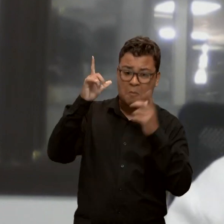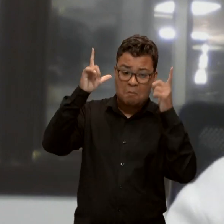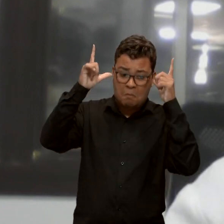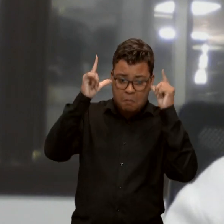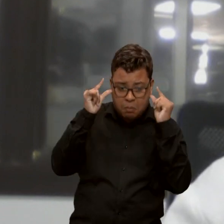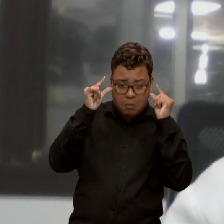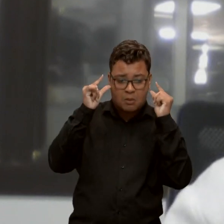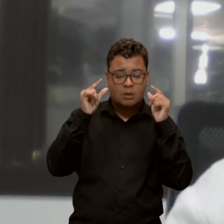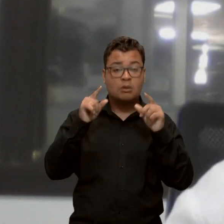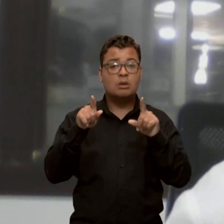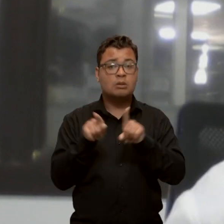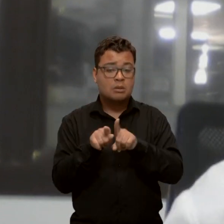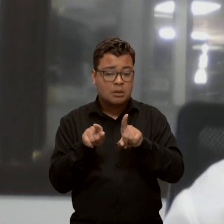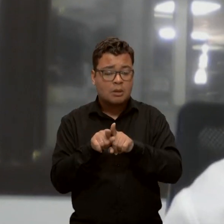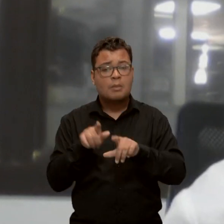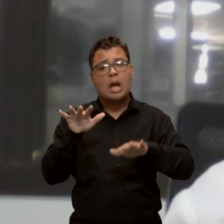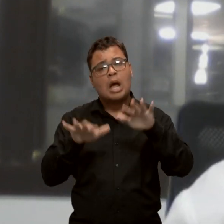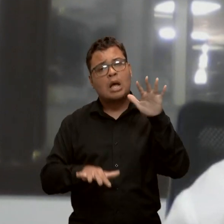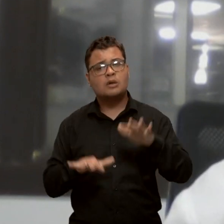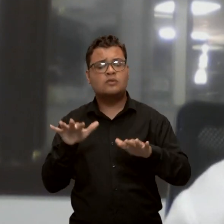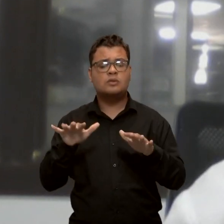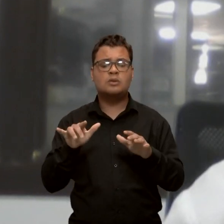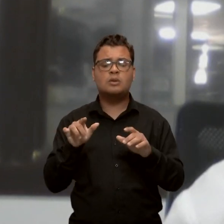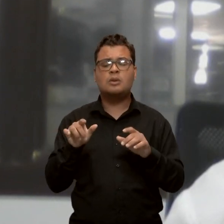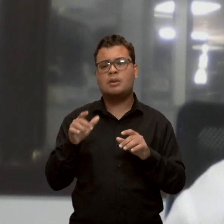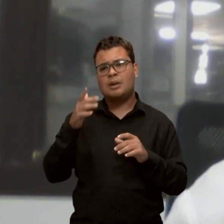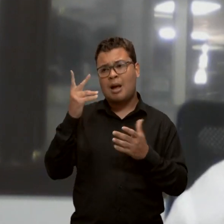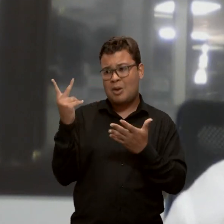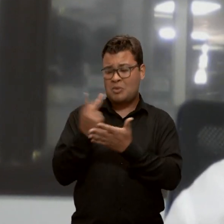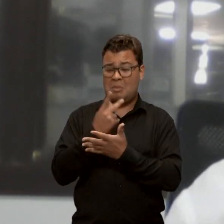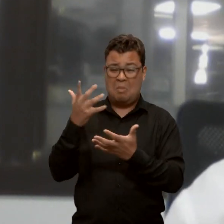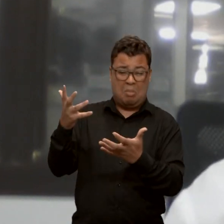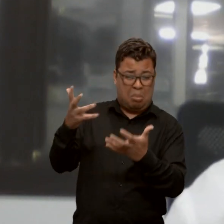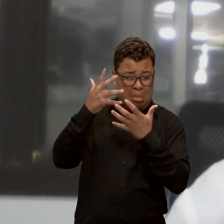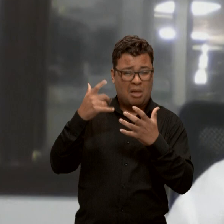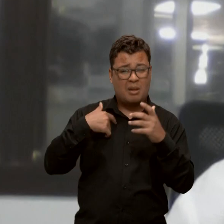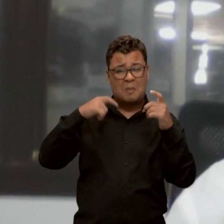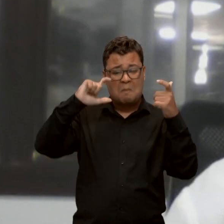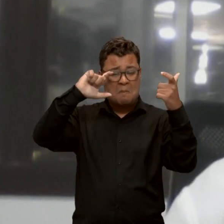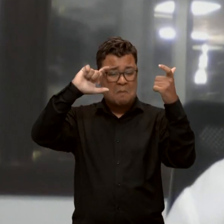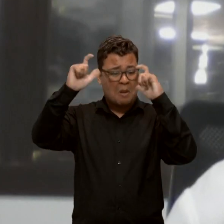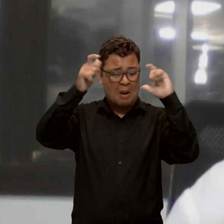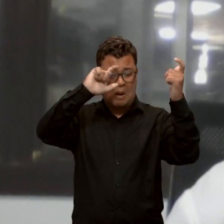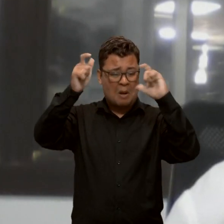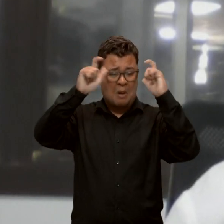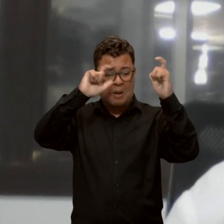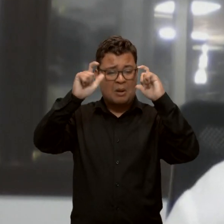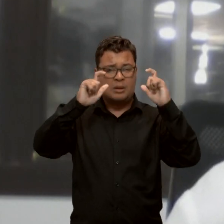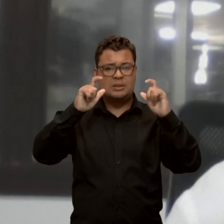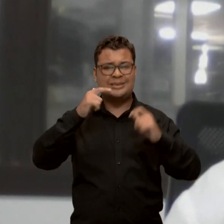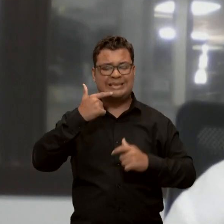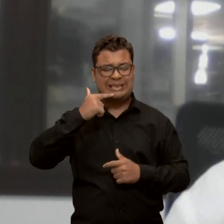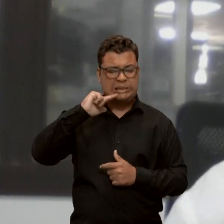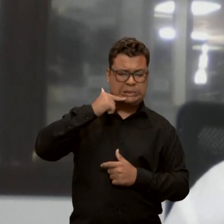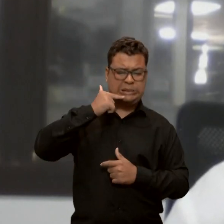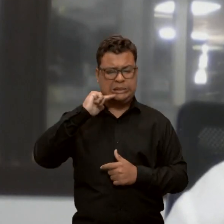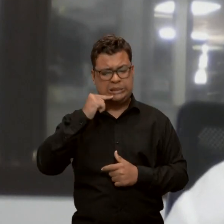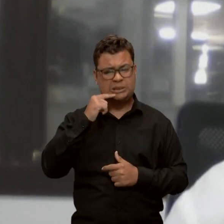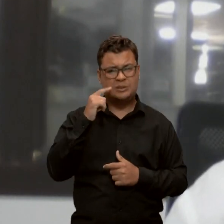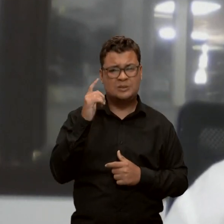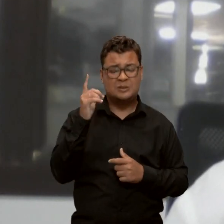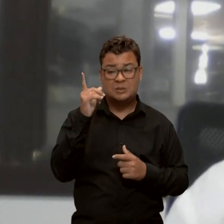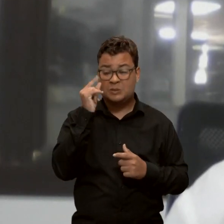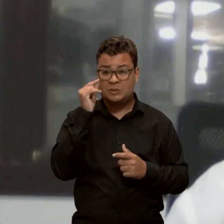pode ter efeitos indiretos, como transtornos psicológicos, alterações de humor, alterações do